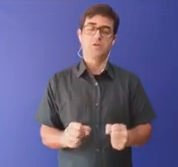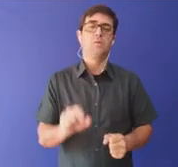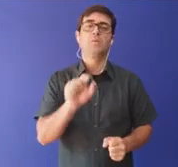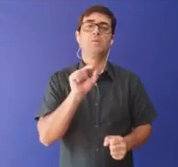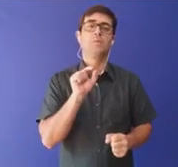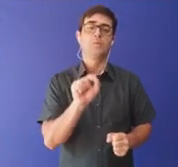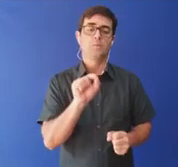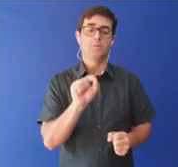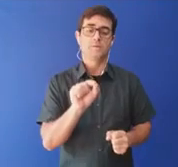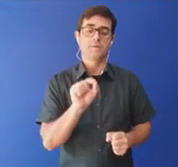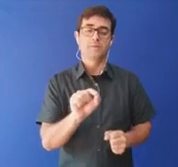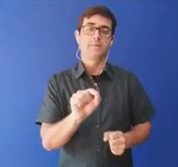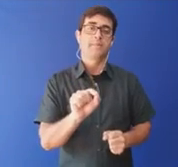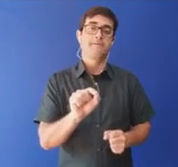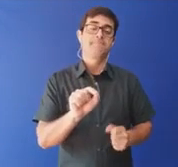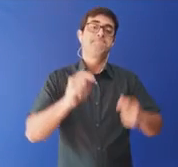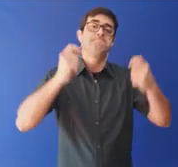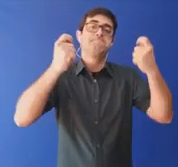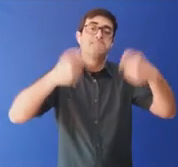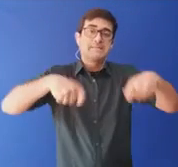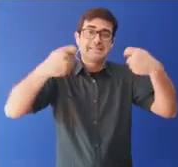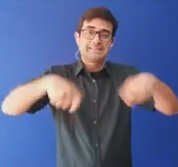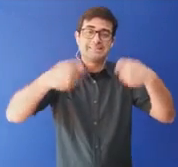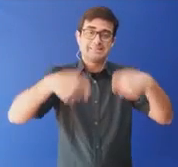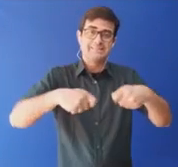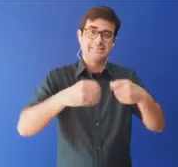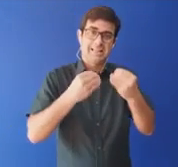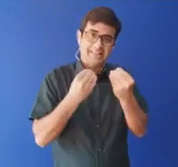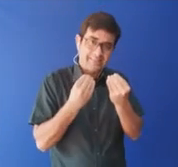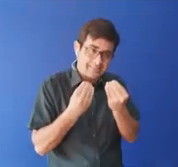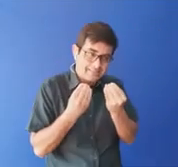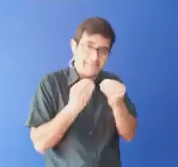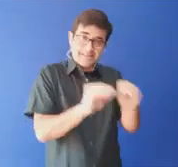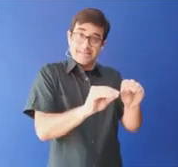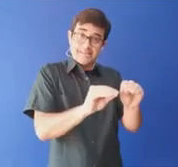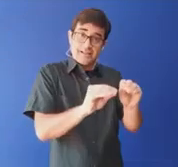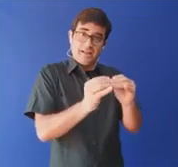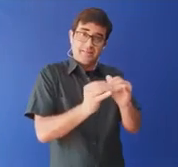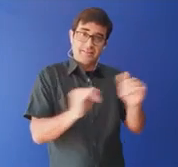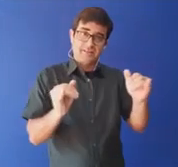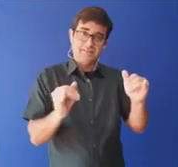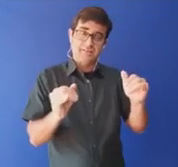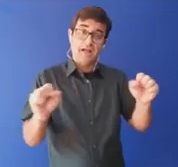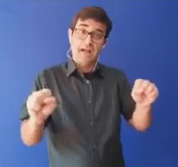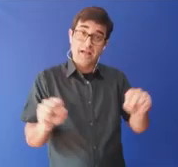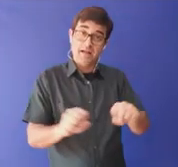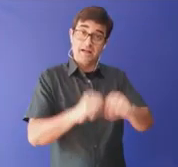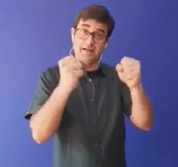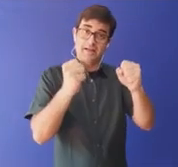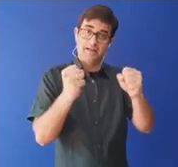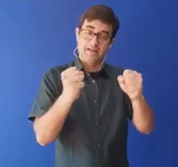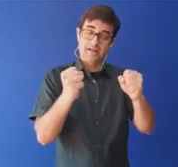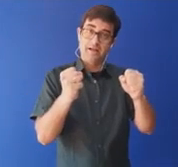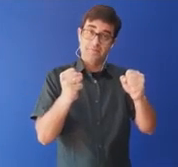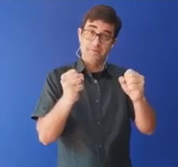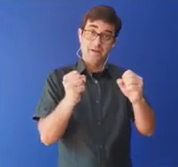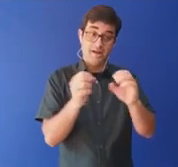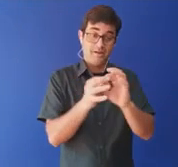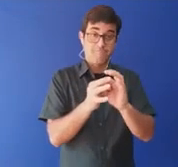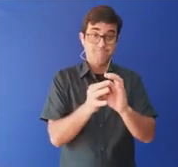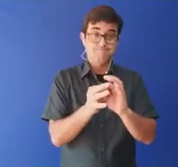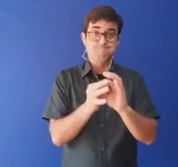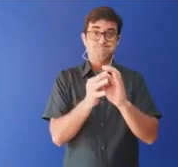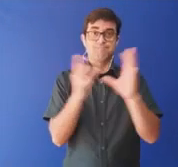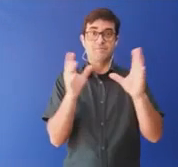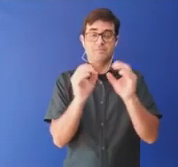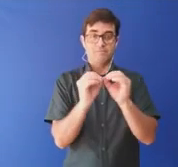estou falando, é a energia que eu preciso dar para quebrar essa ligação. Porque o que